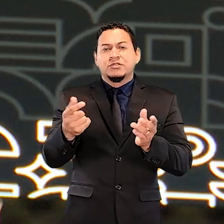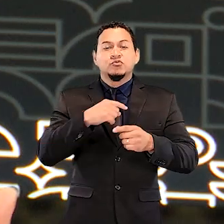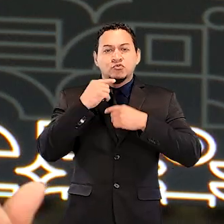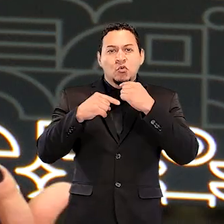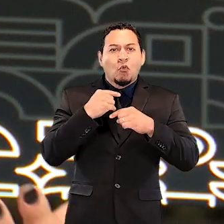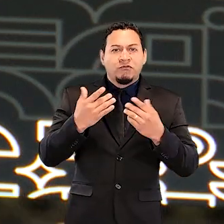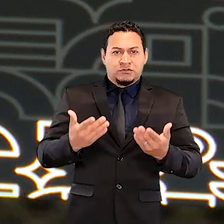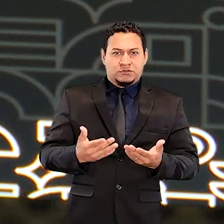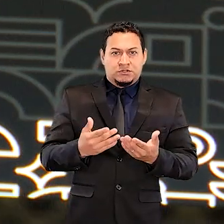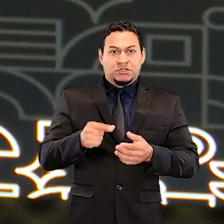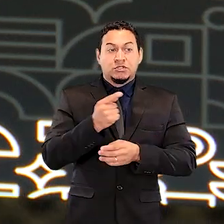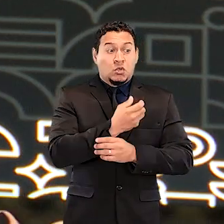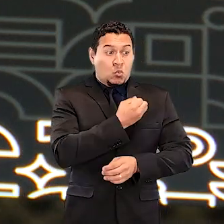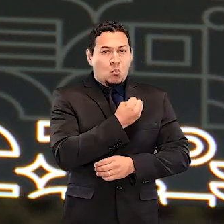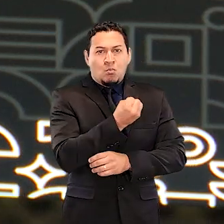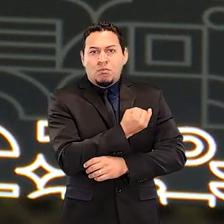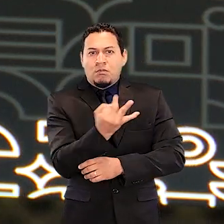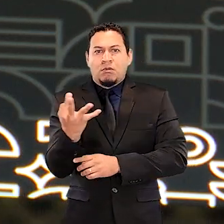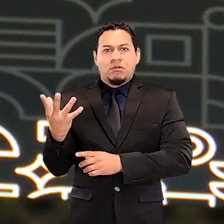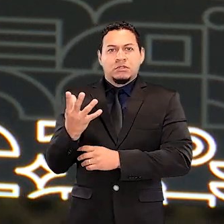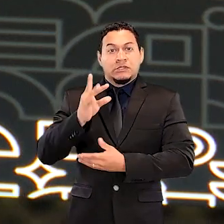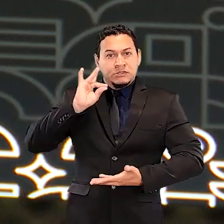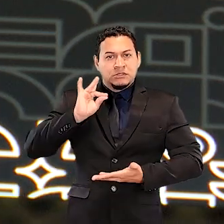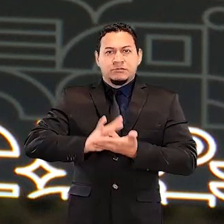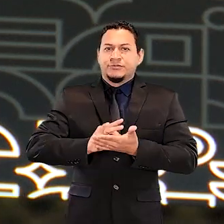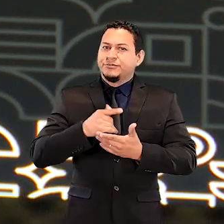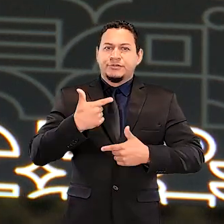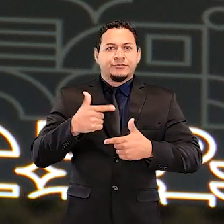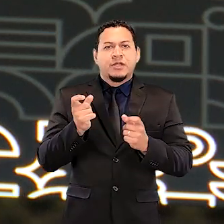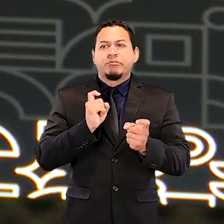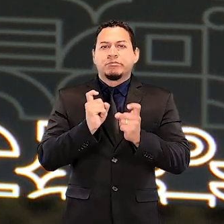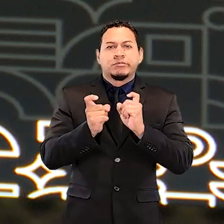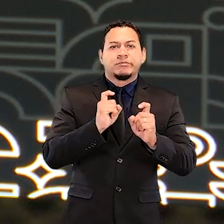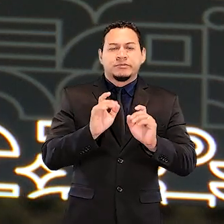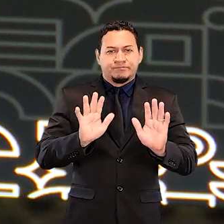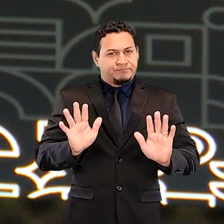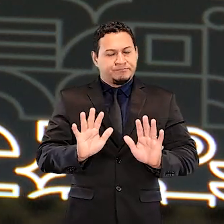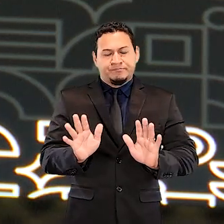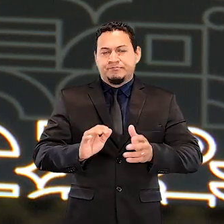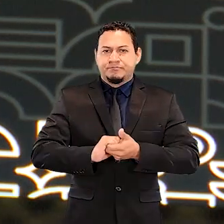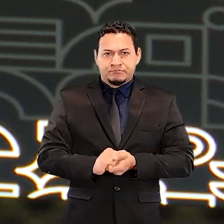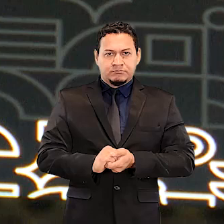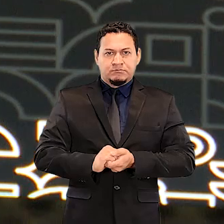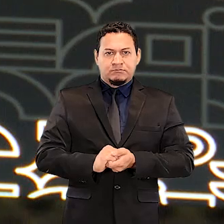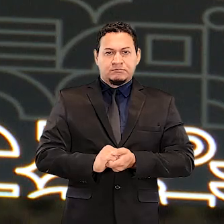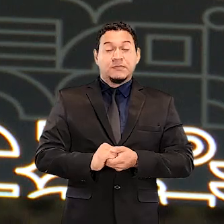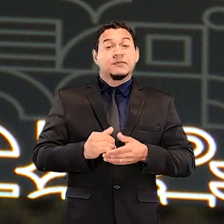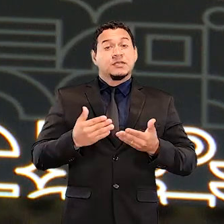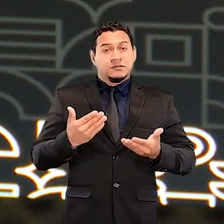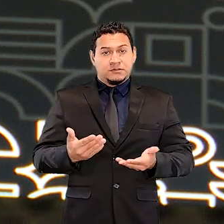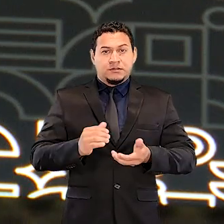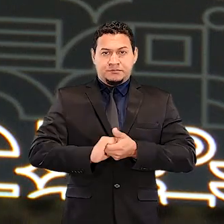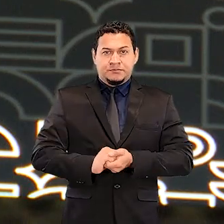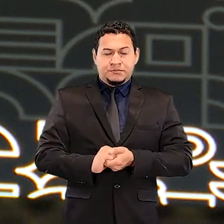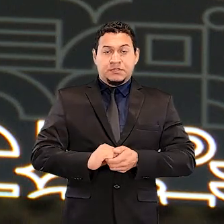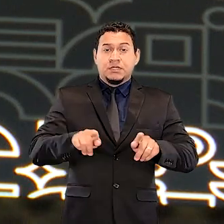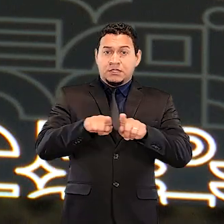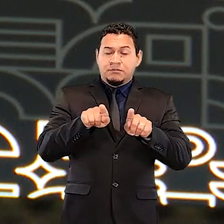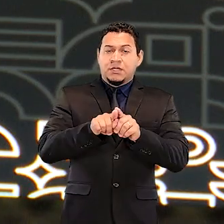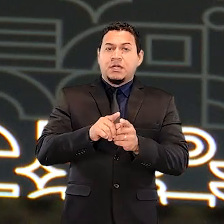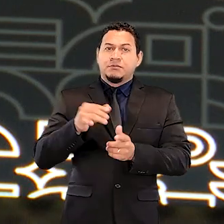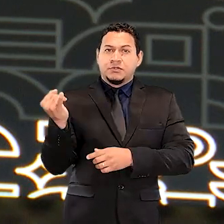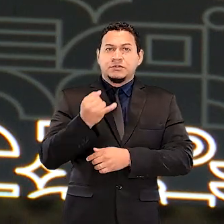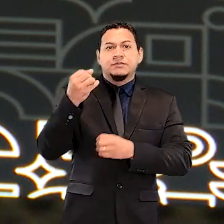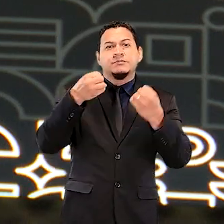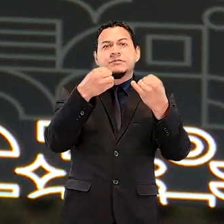números reais, não há o que se discutir. Então, e vale dizer